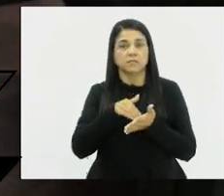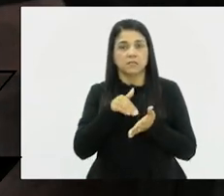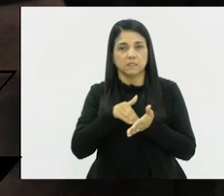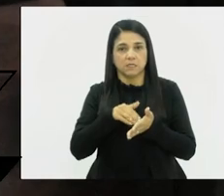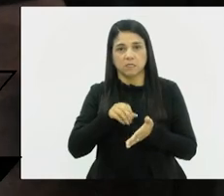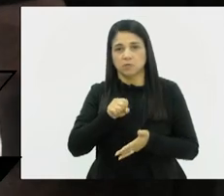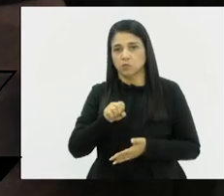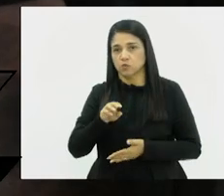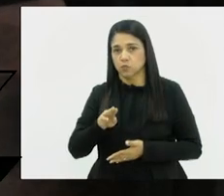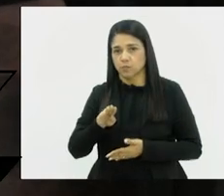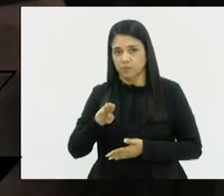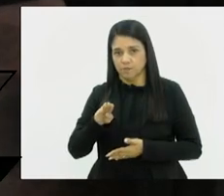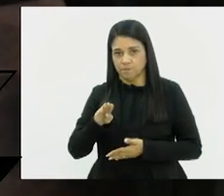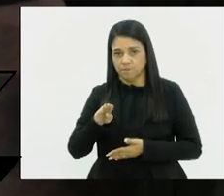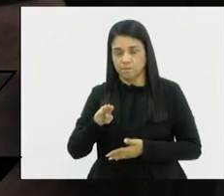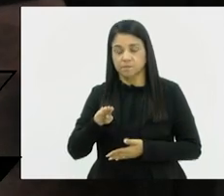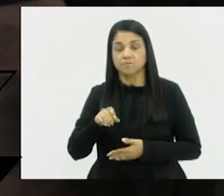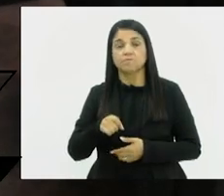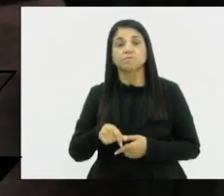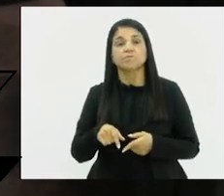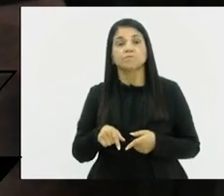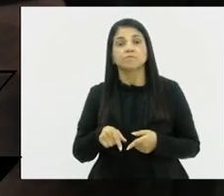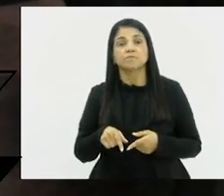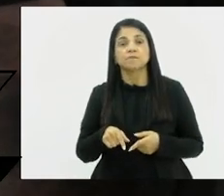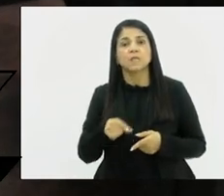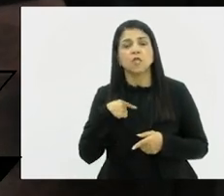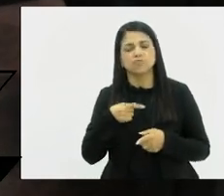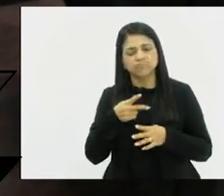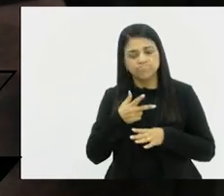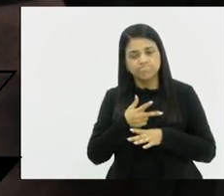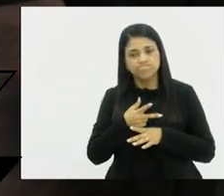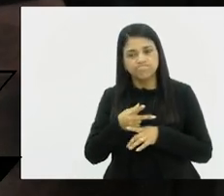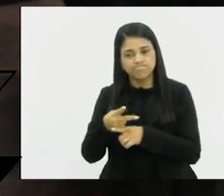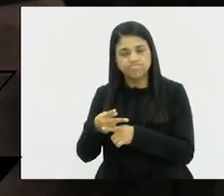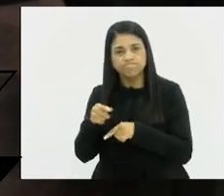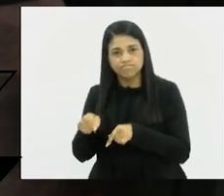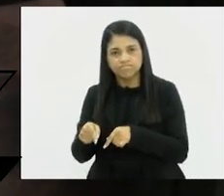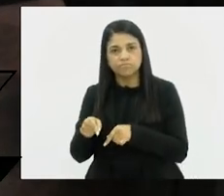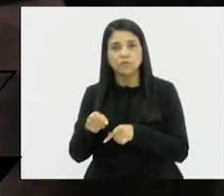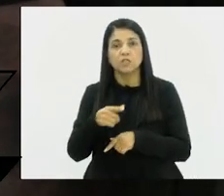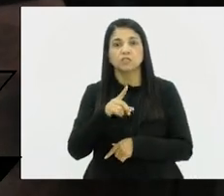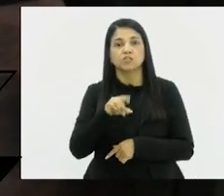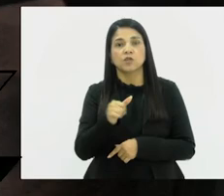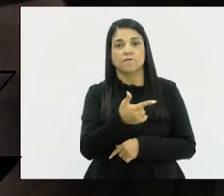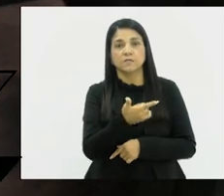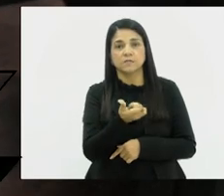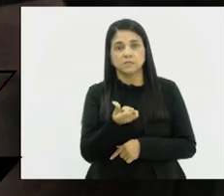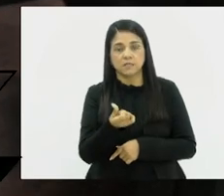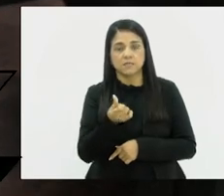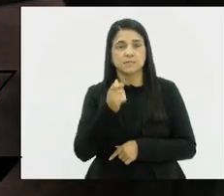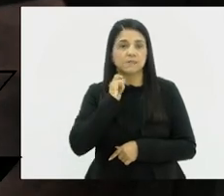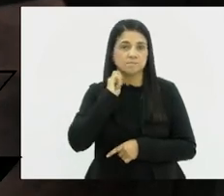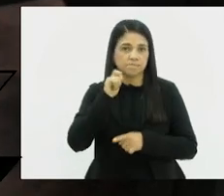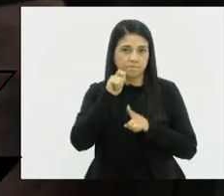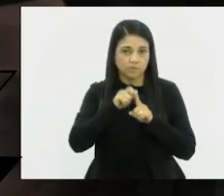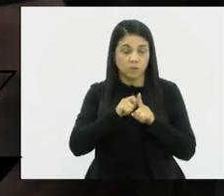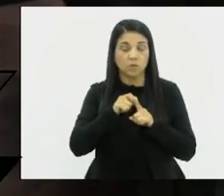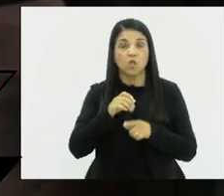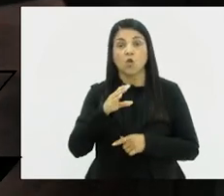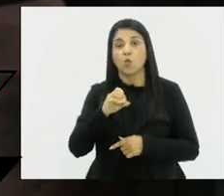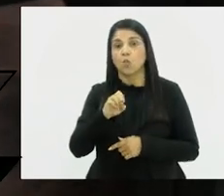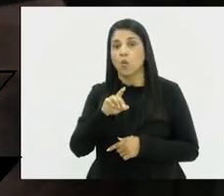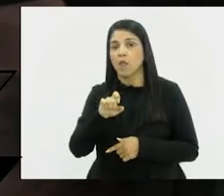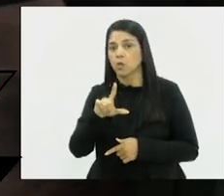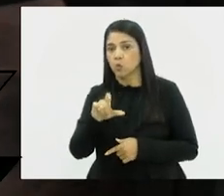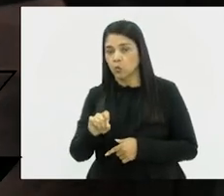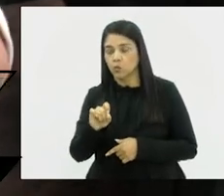E nós fomos em uma exatamente no dia 26 de abril, em Coelho da Rocha,